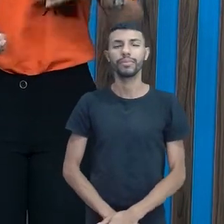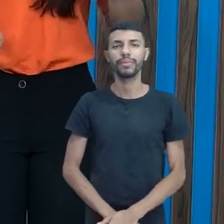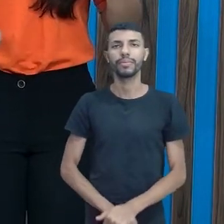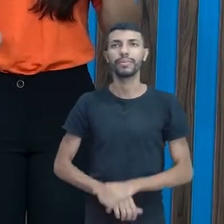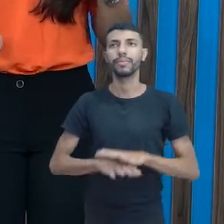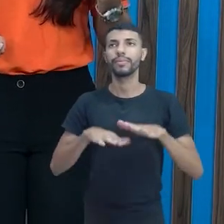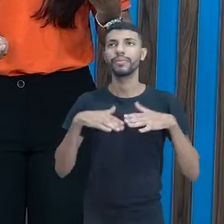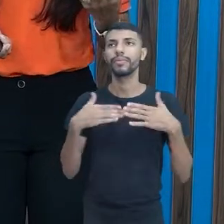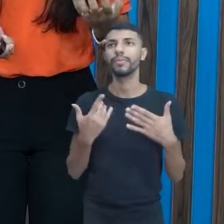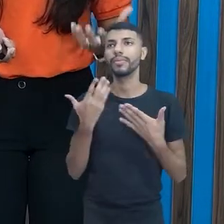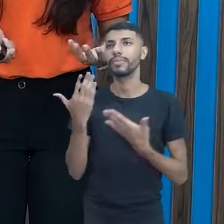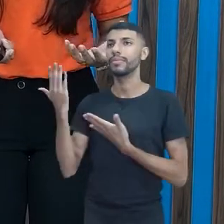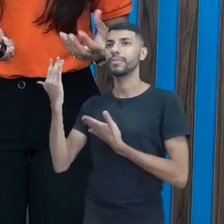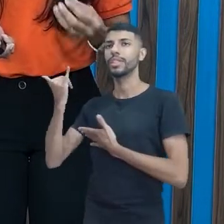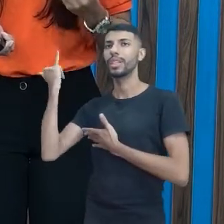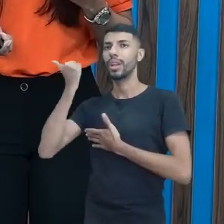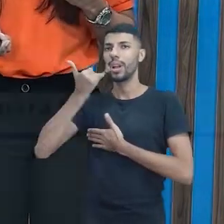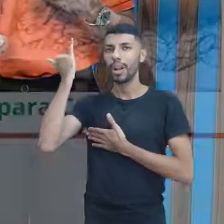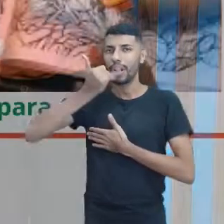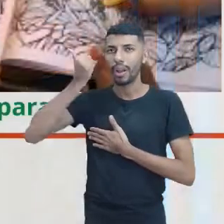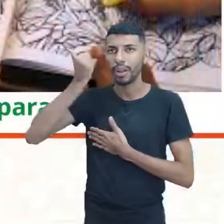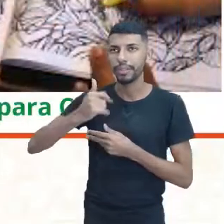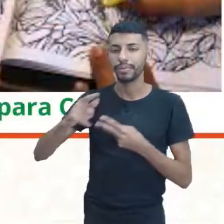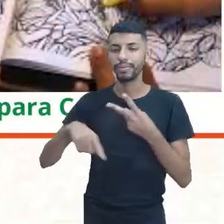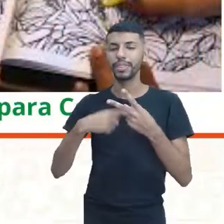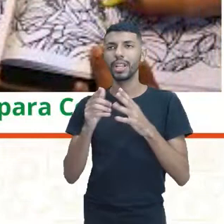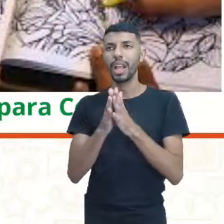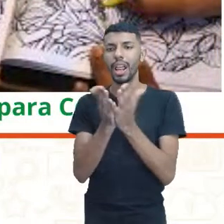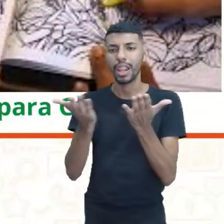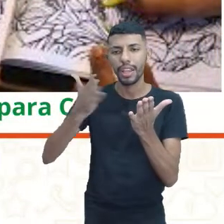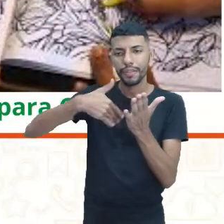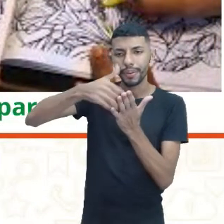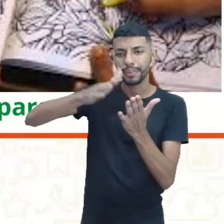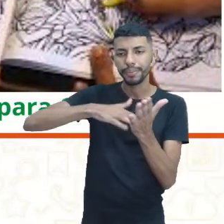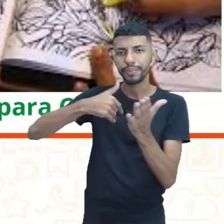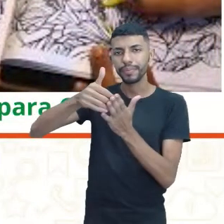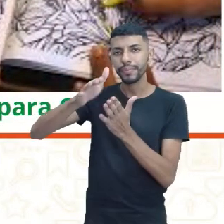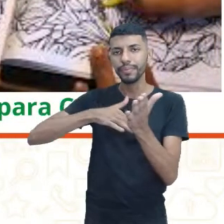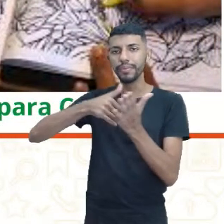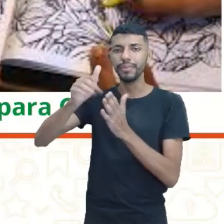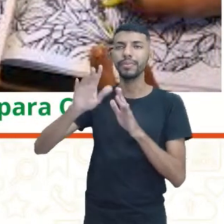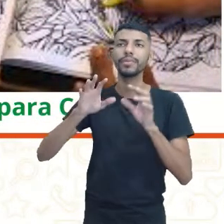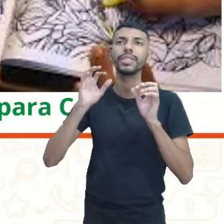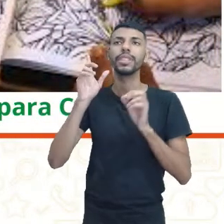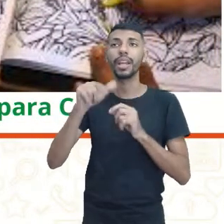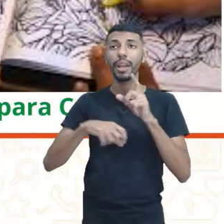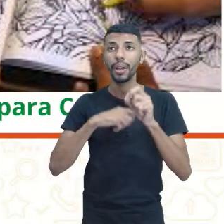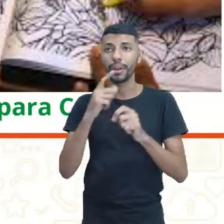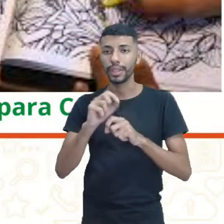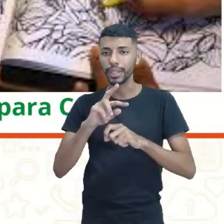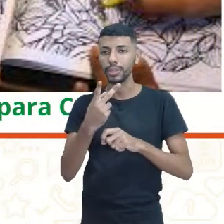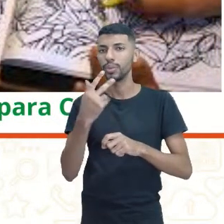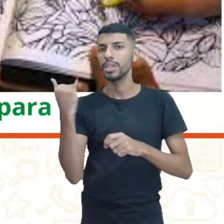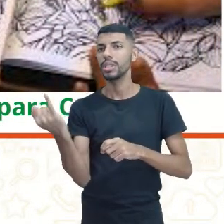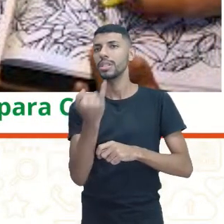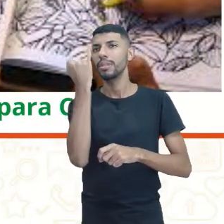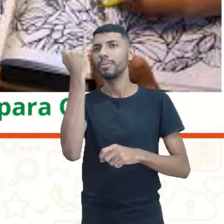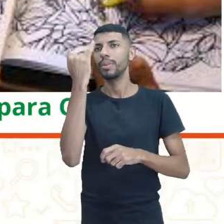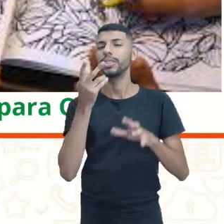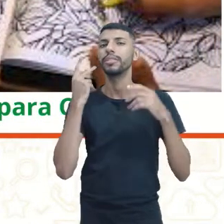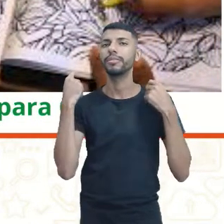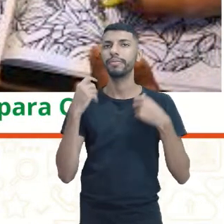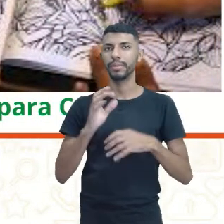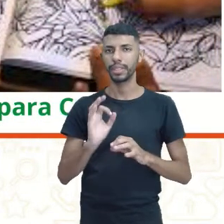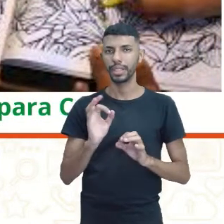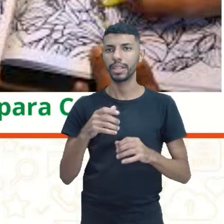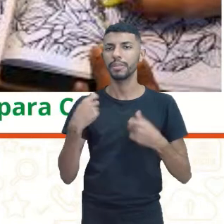Então, contação de história, livros para colorir, são 2 atividades importantes, indispensáveis,